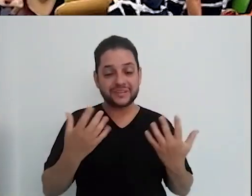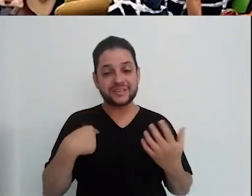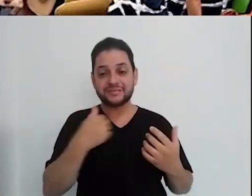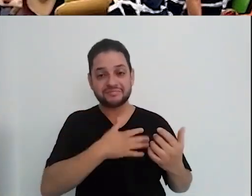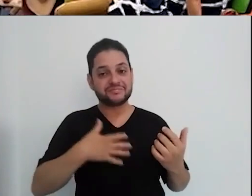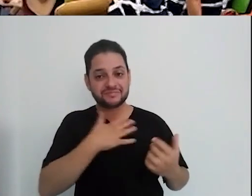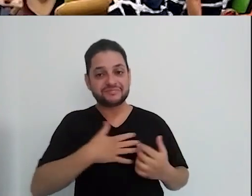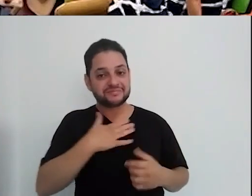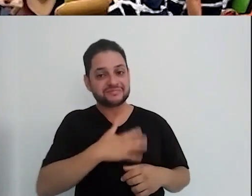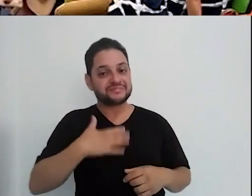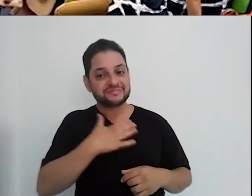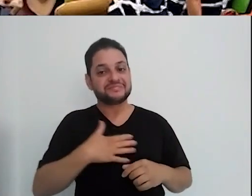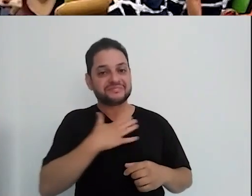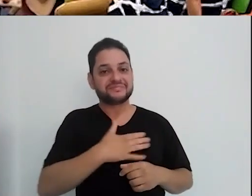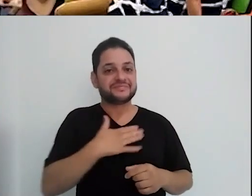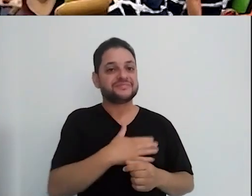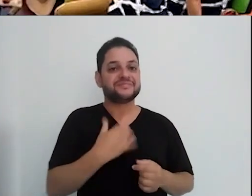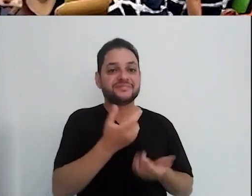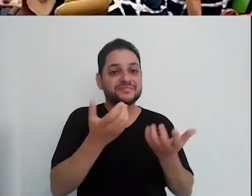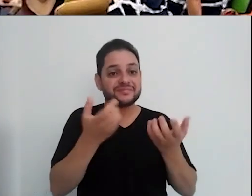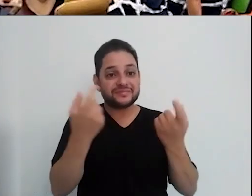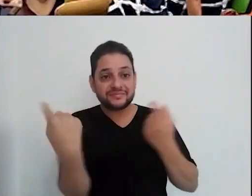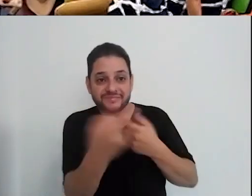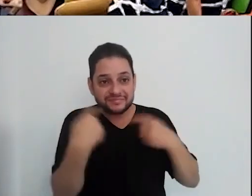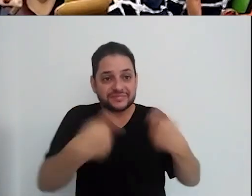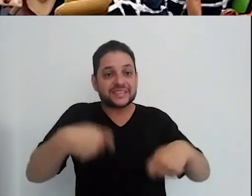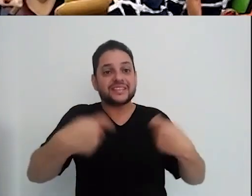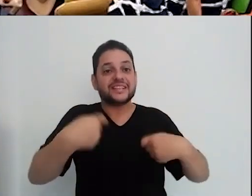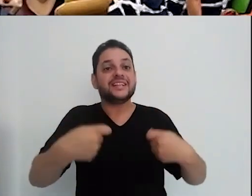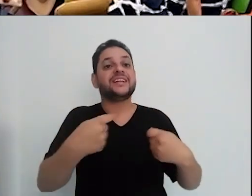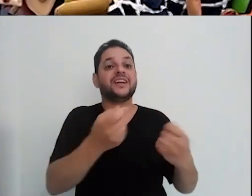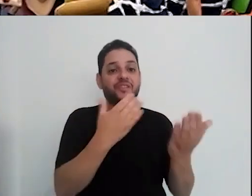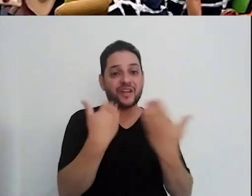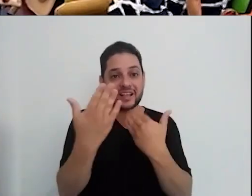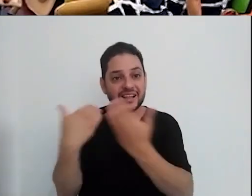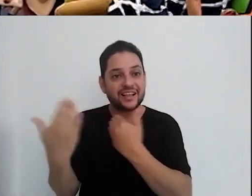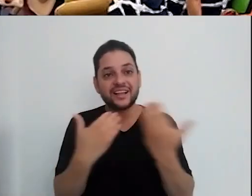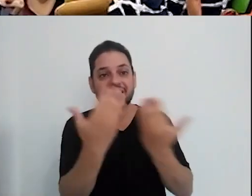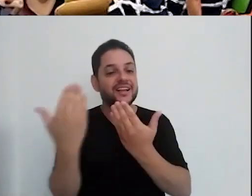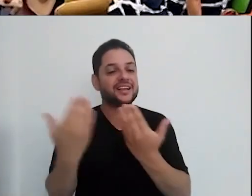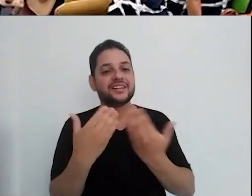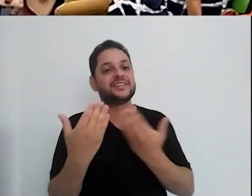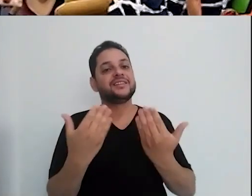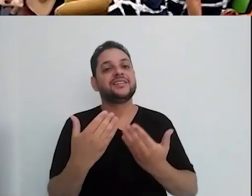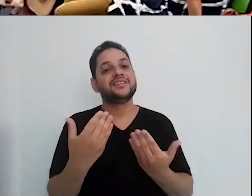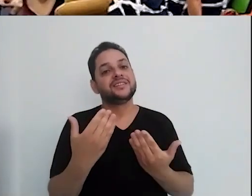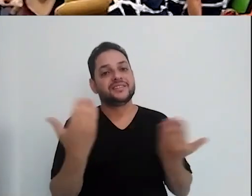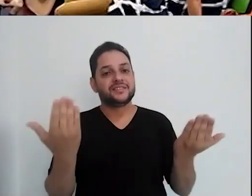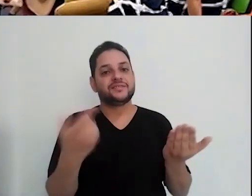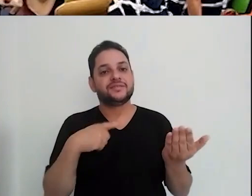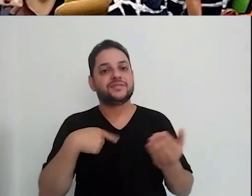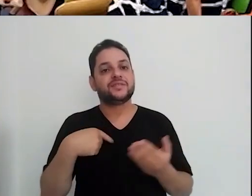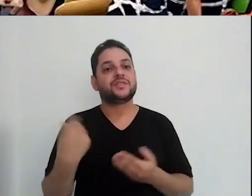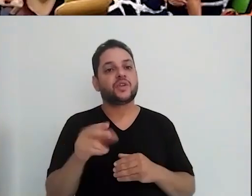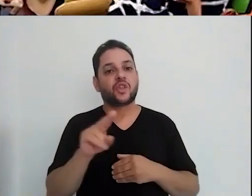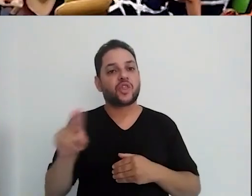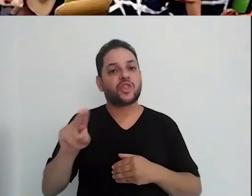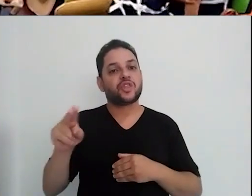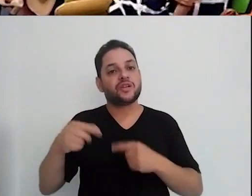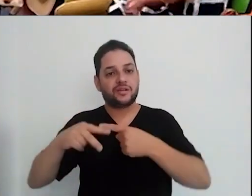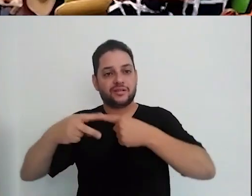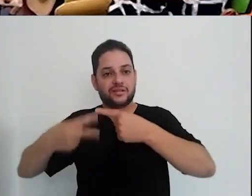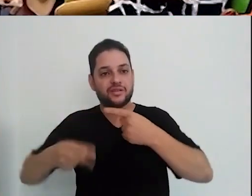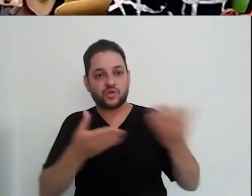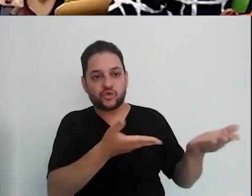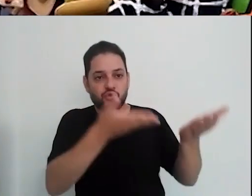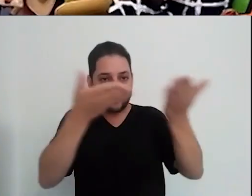muito feliz, porque é isso que a gente precisa, é isso que a gente quer. Então, já aproveitando, em nome do laboratório, fazendo já esse convite,